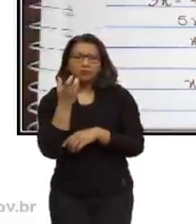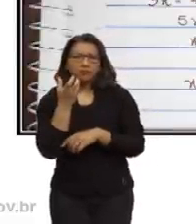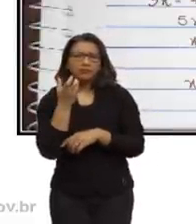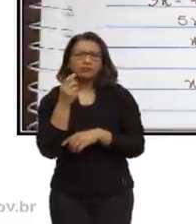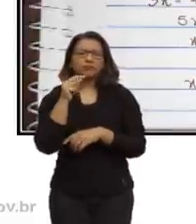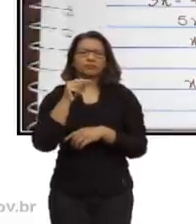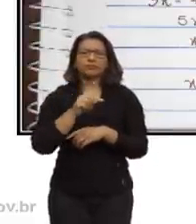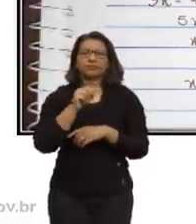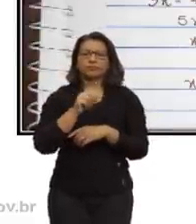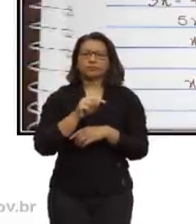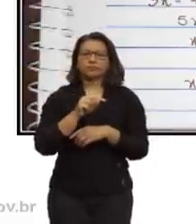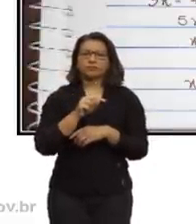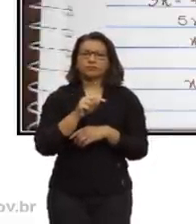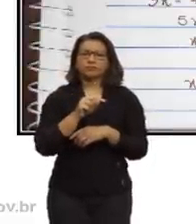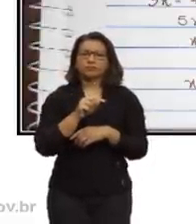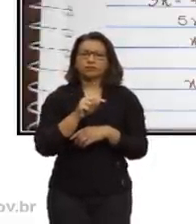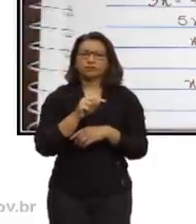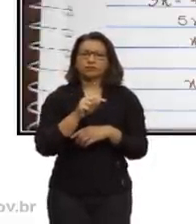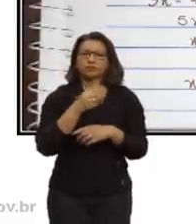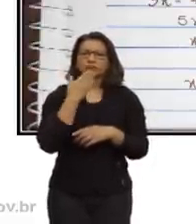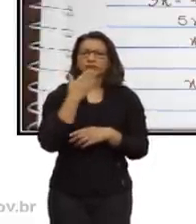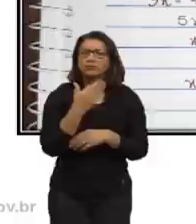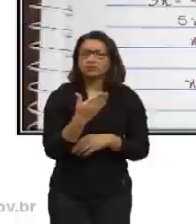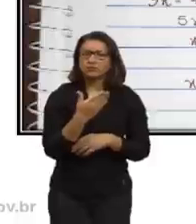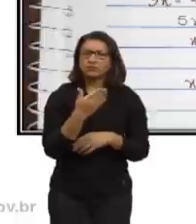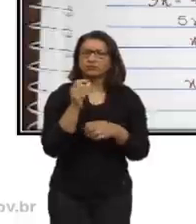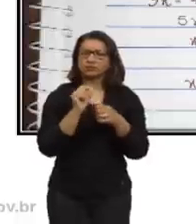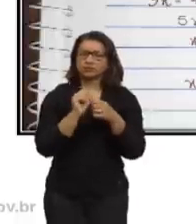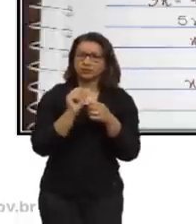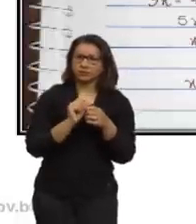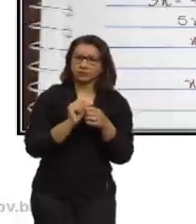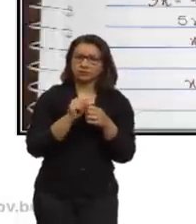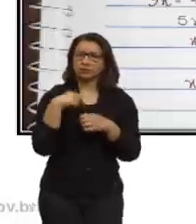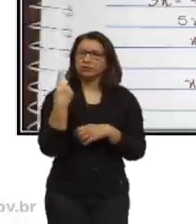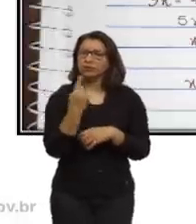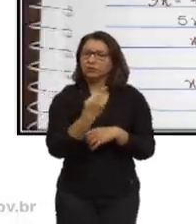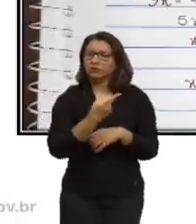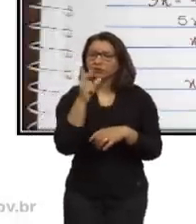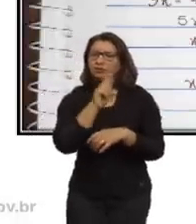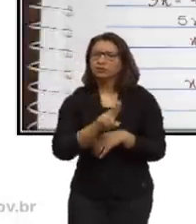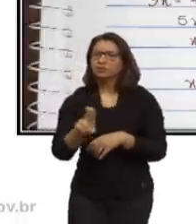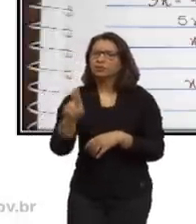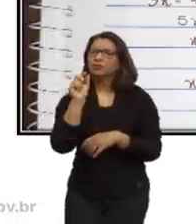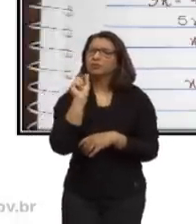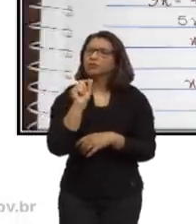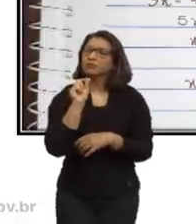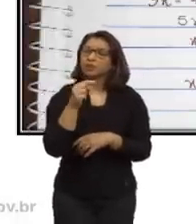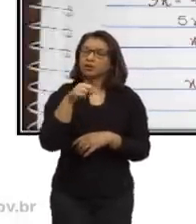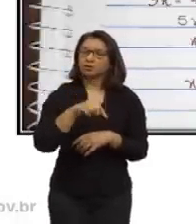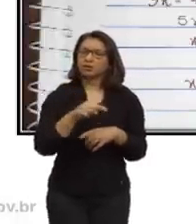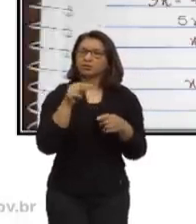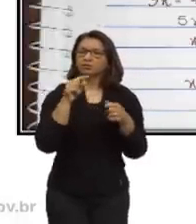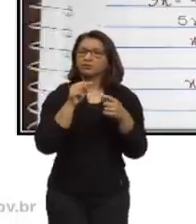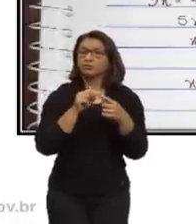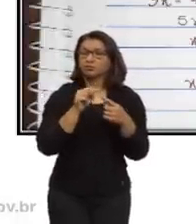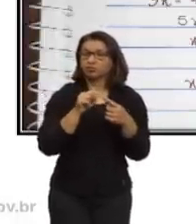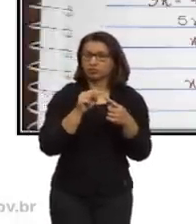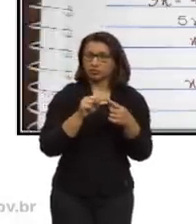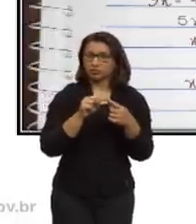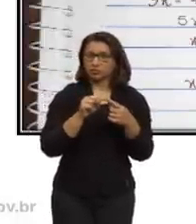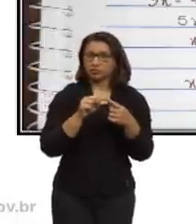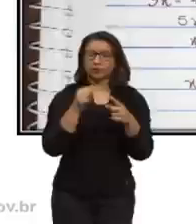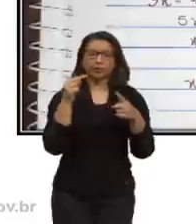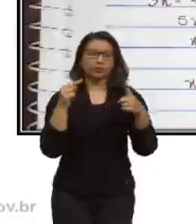quando essas solicitações são feitas? Nós estamos utilizando, nesse caso, nós usamos o teorema